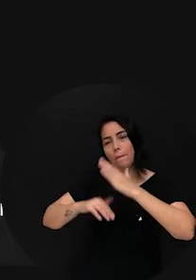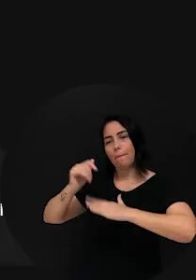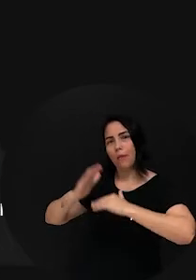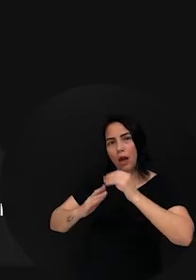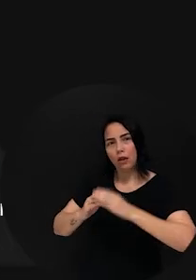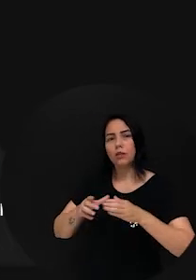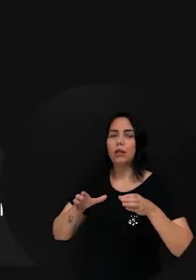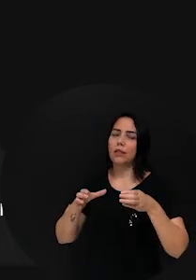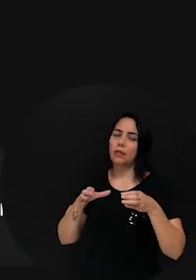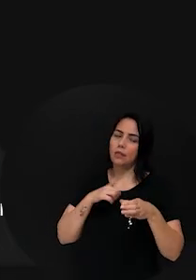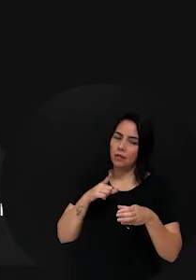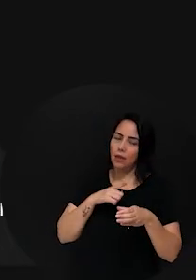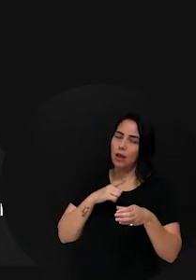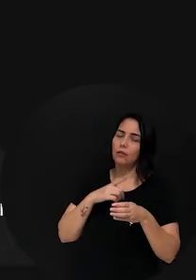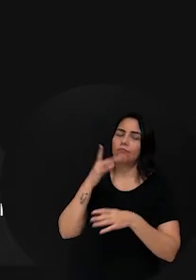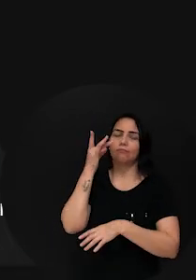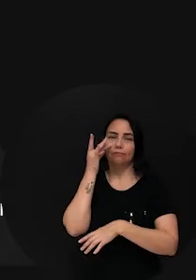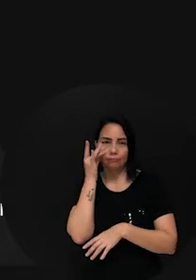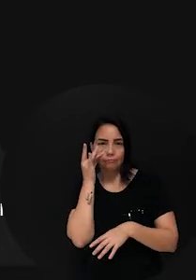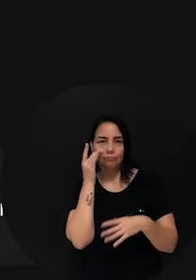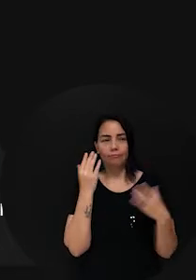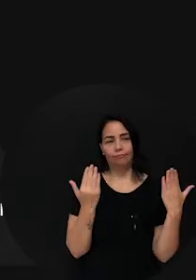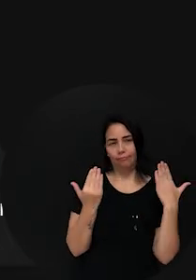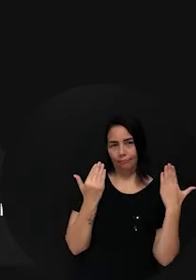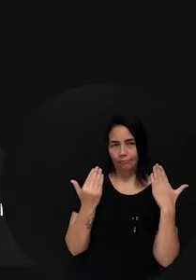de canto ou de instrumentos de sopro.